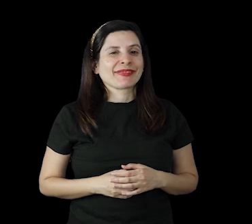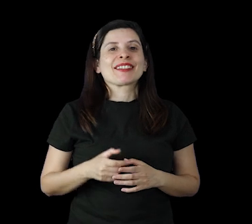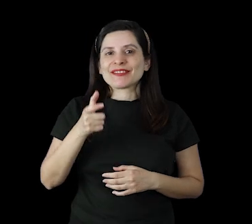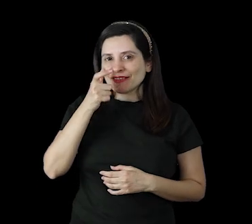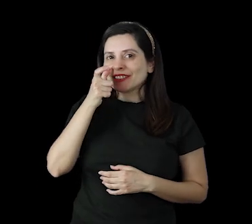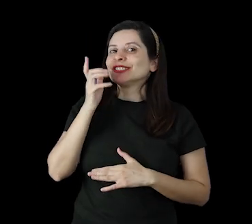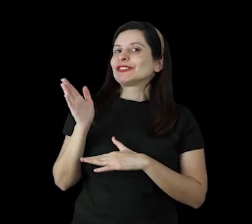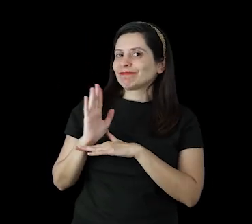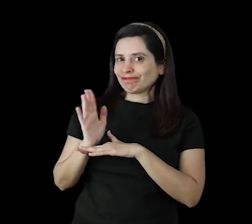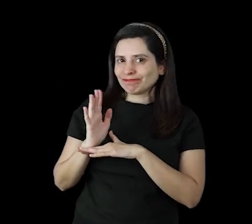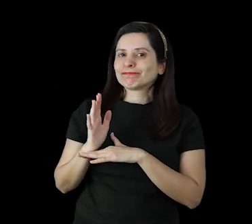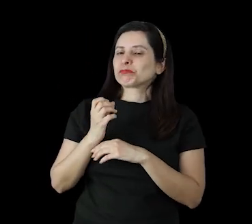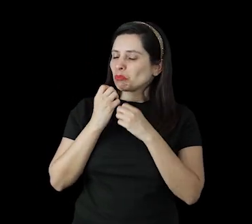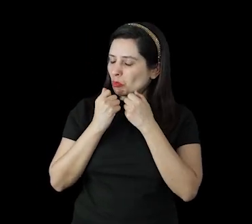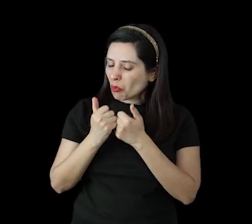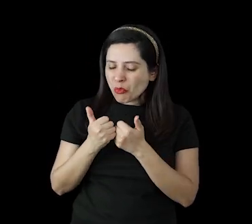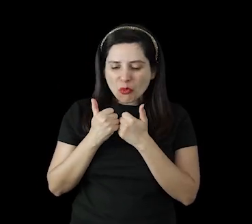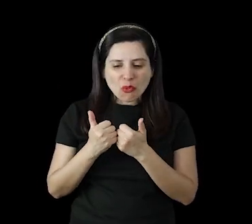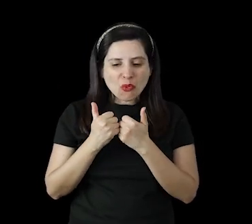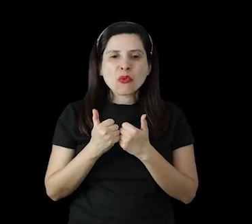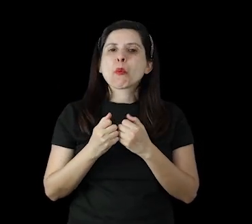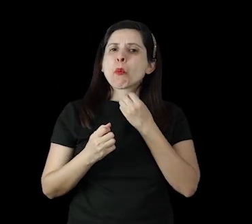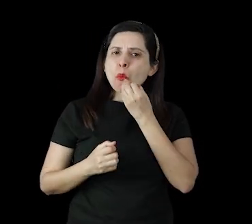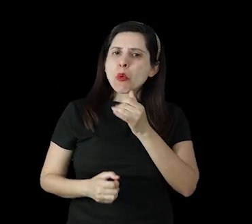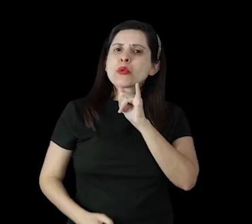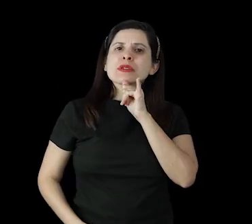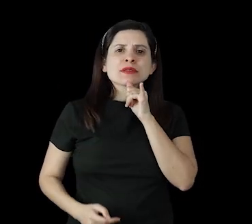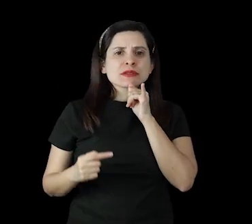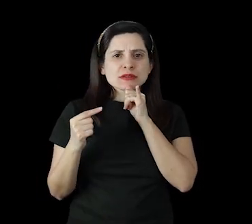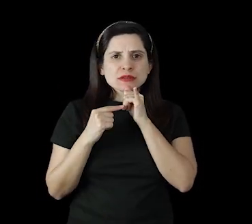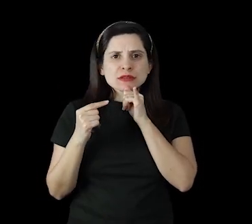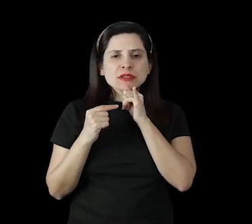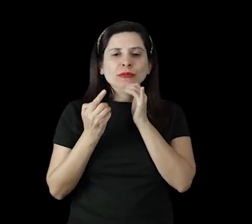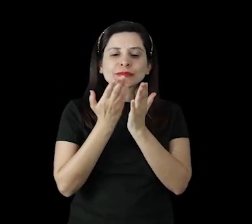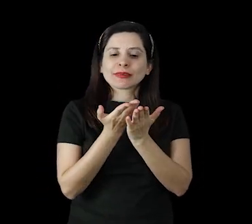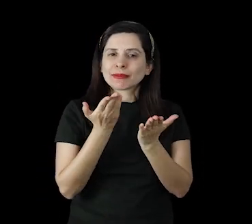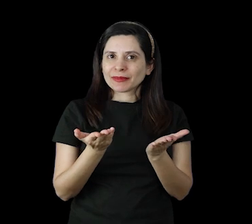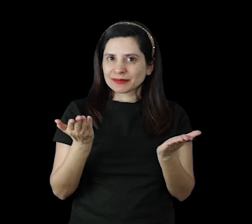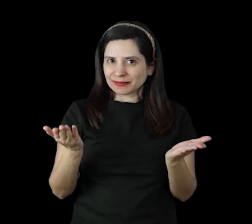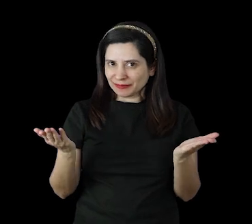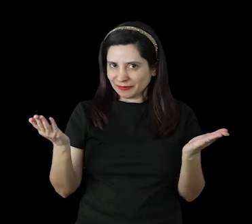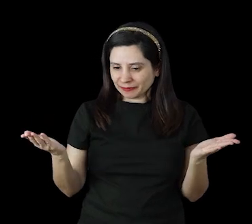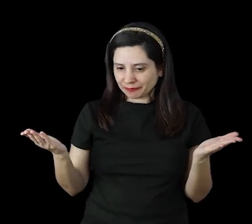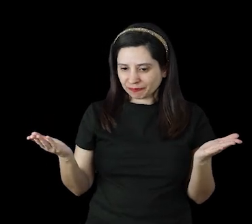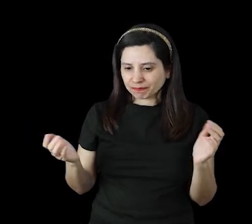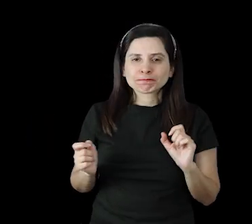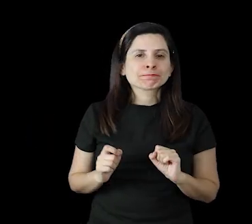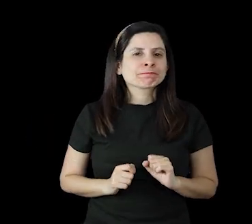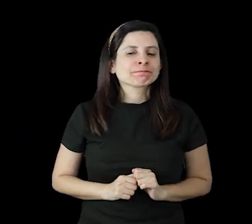assistam esse filme, ele é muito bom, acho que ele é um bom exemplo, assim, de dramaturgia. Só